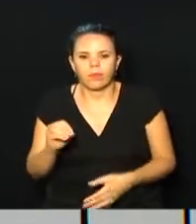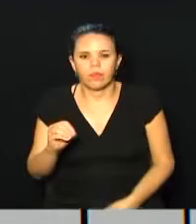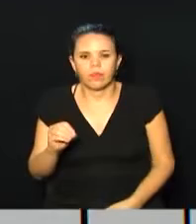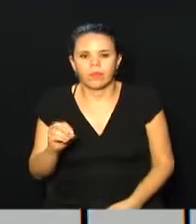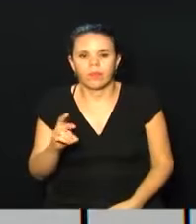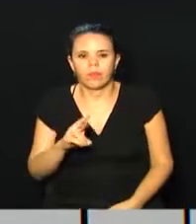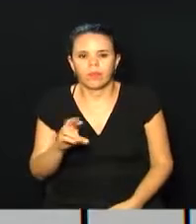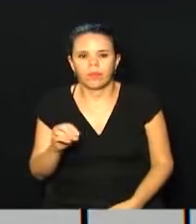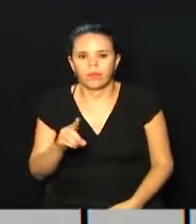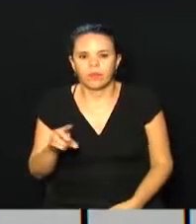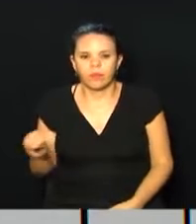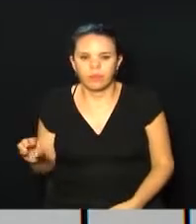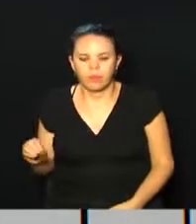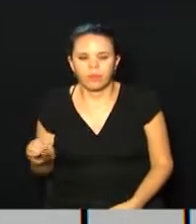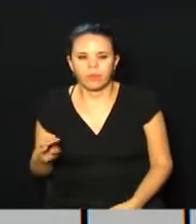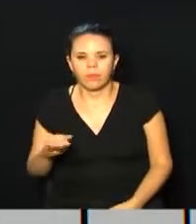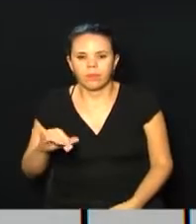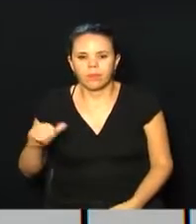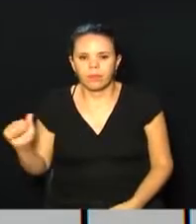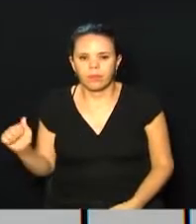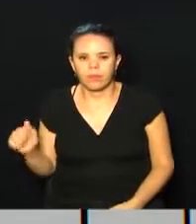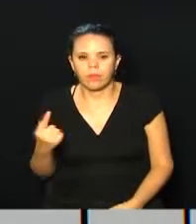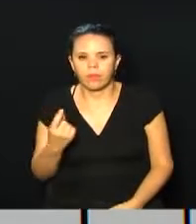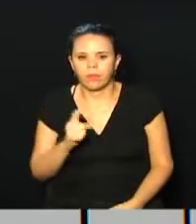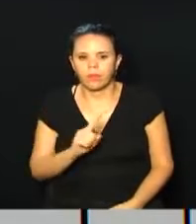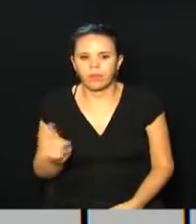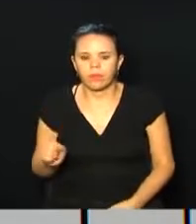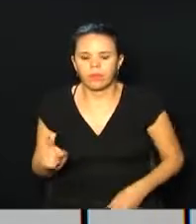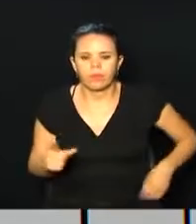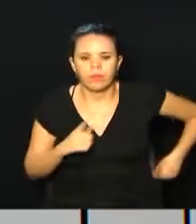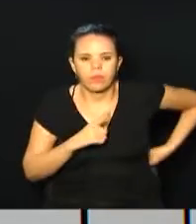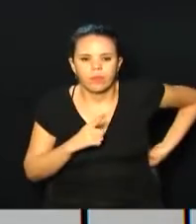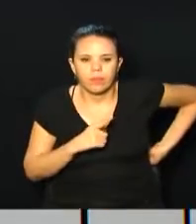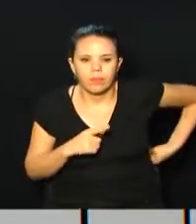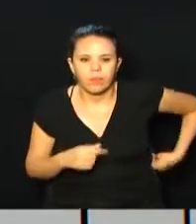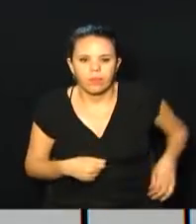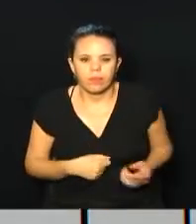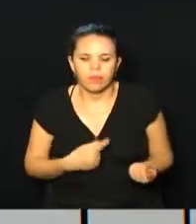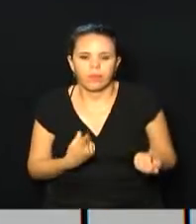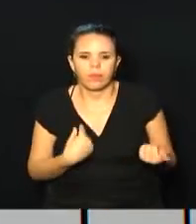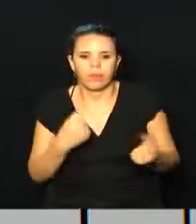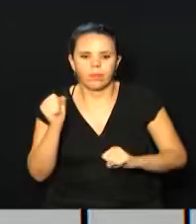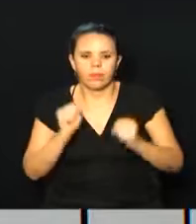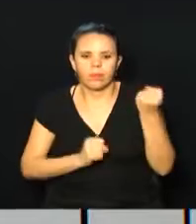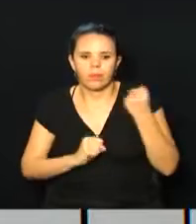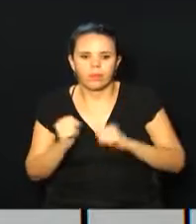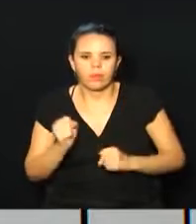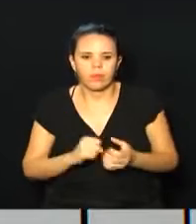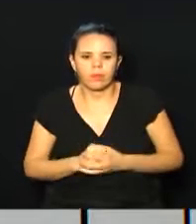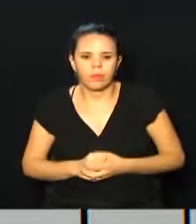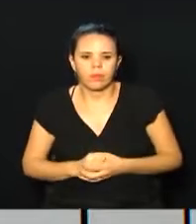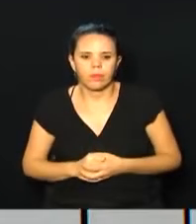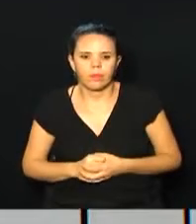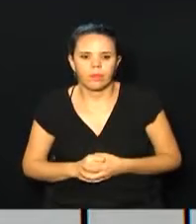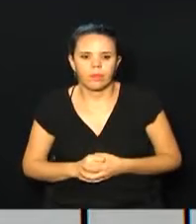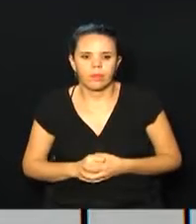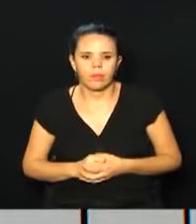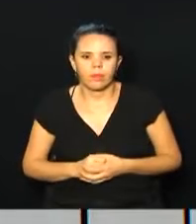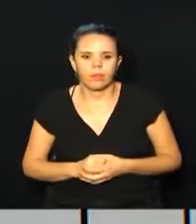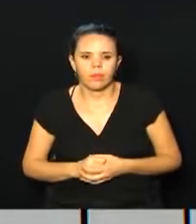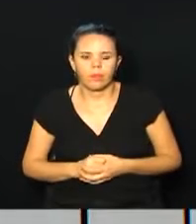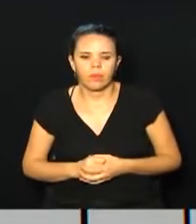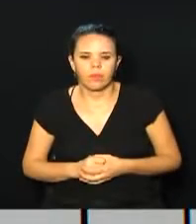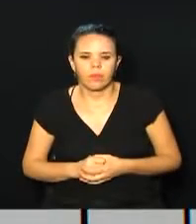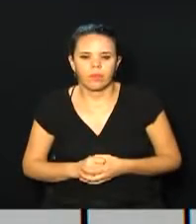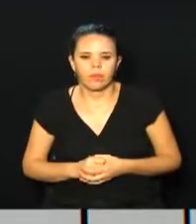Maia, Princesa do Oeste, mas não são os únicos. Nós tivemos também na Vila Industrial, tá certo? No Parque Industrial